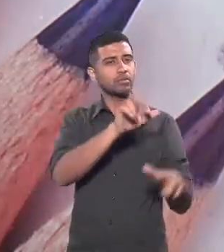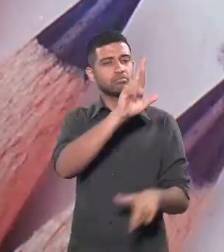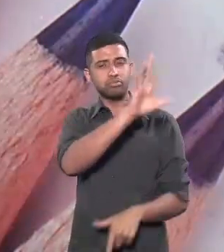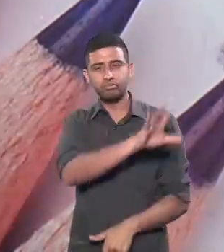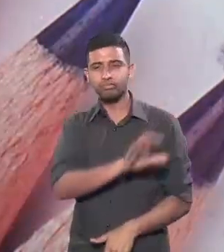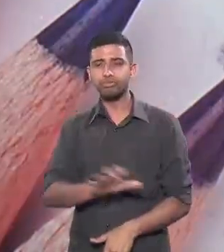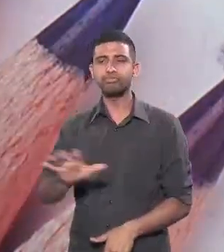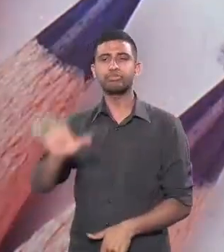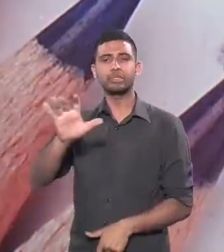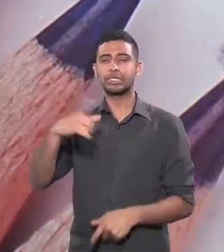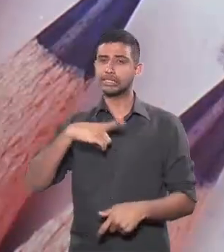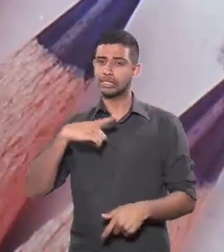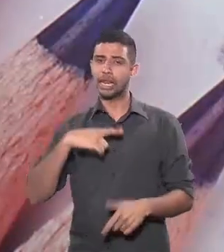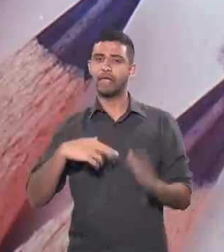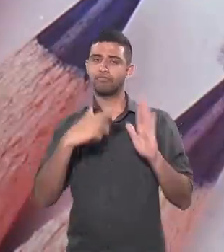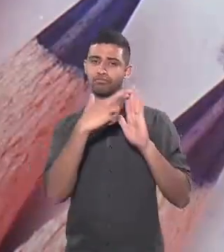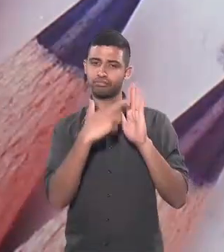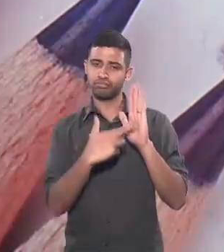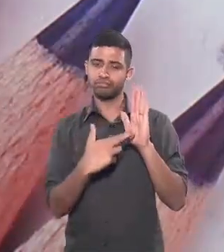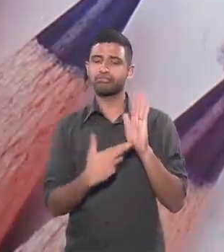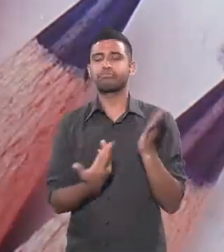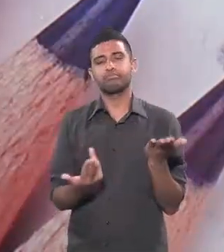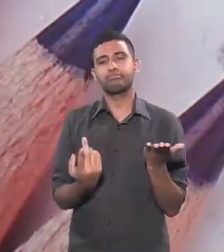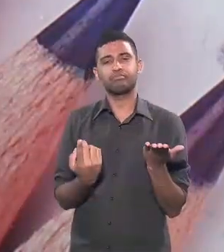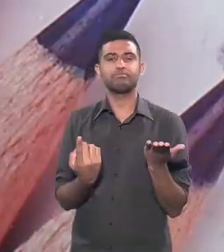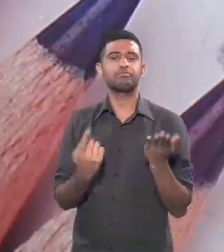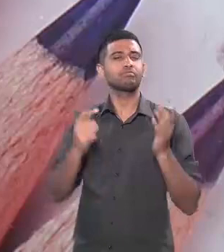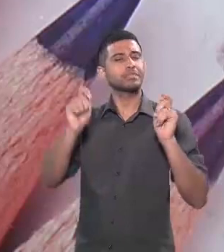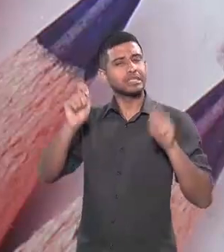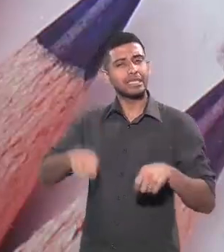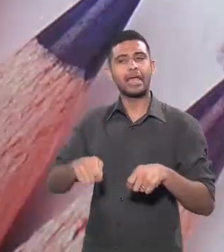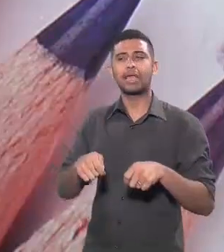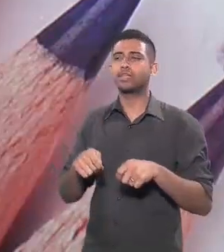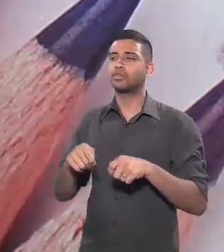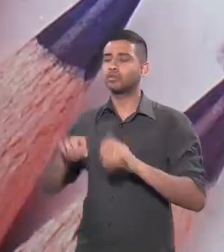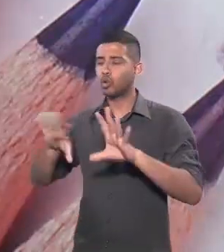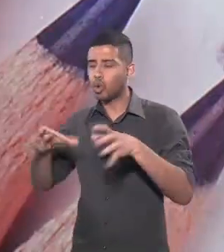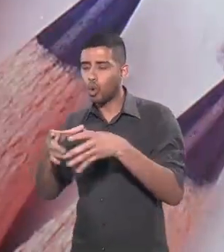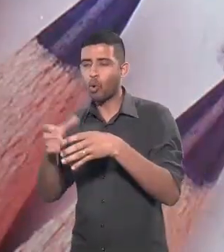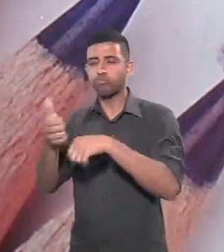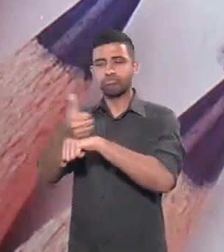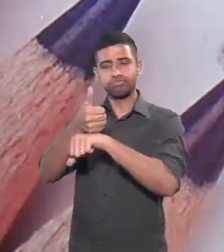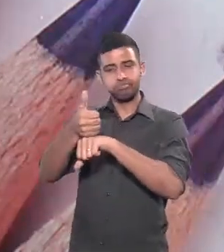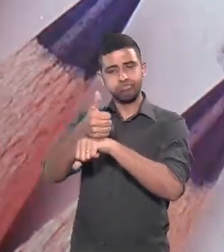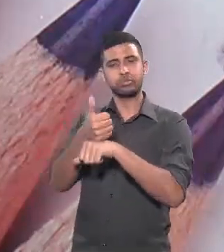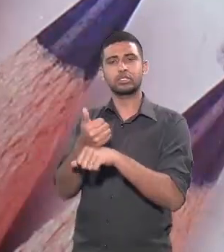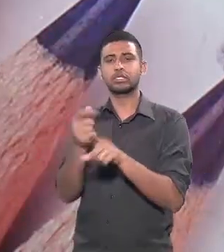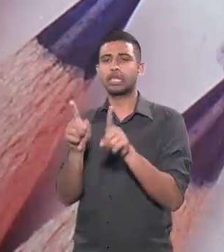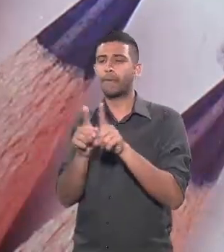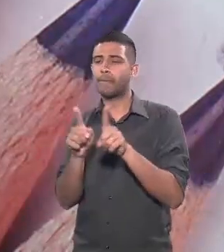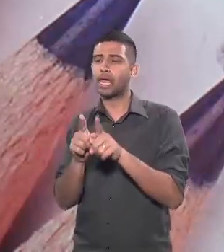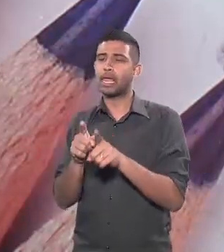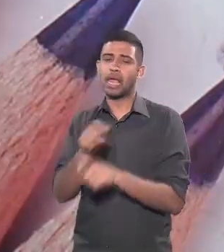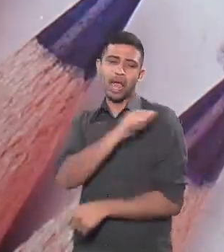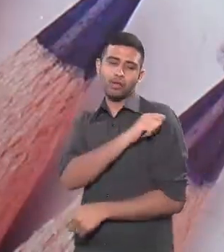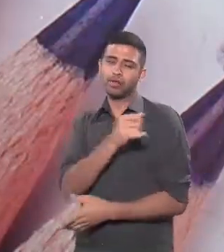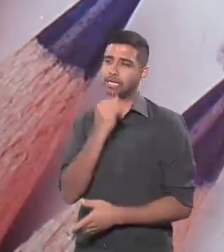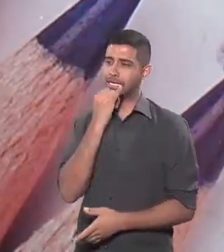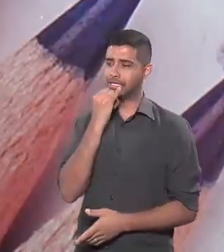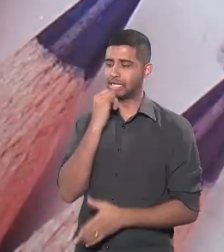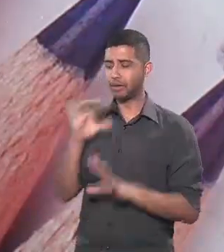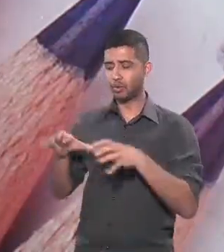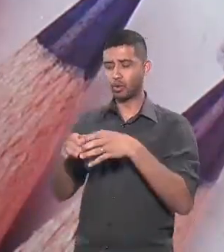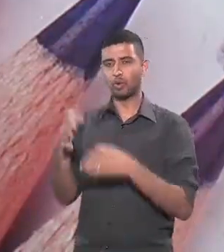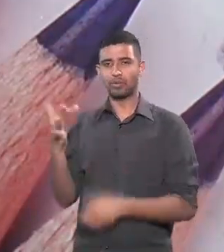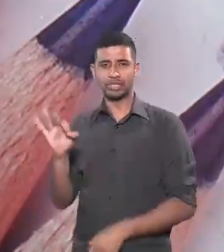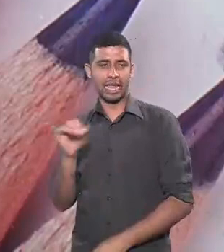cada região, a gente tem uma regulamentação, talvez até dando conta do número de profissionais por número de alunos.